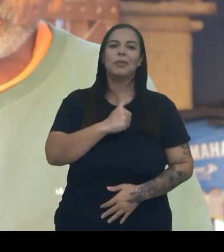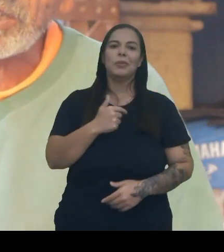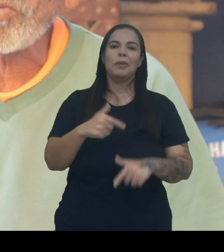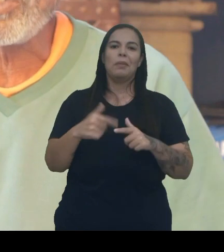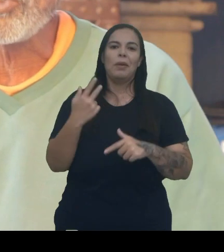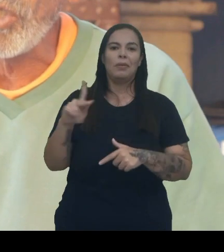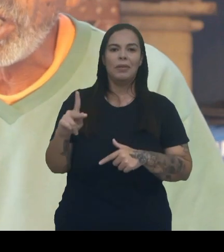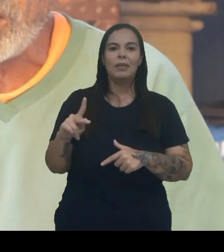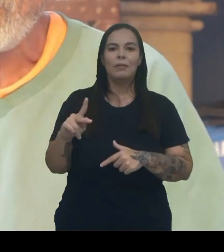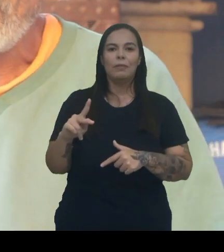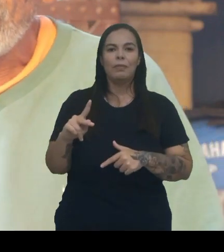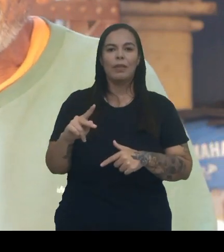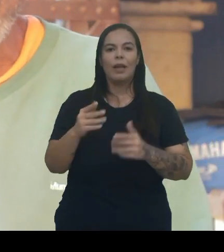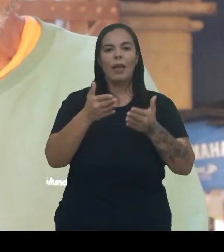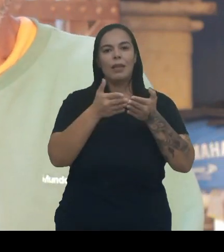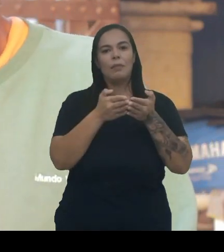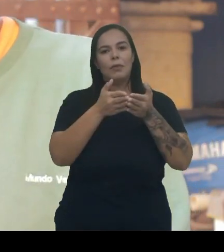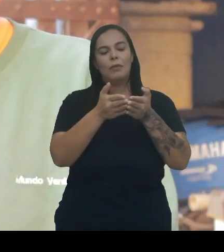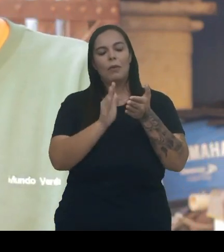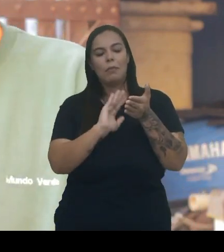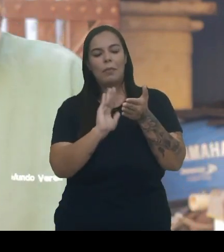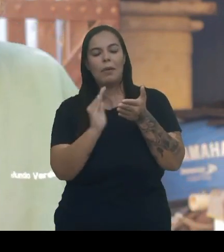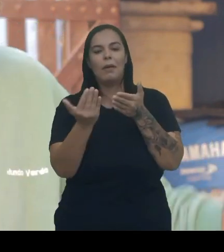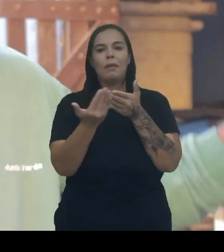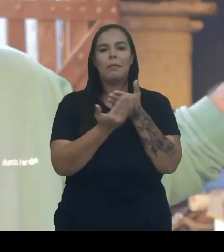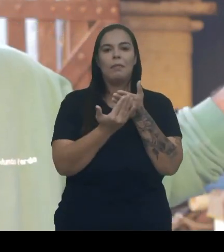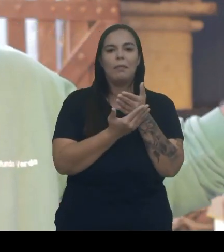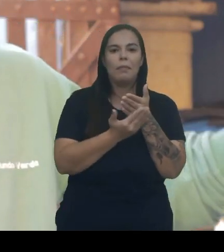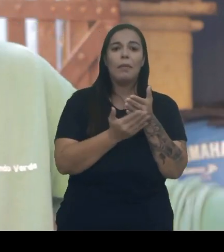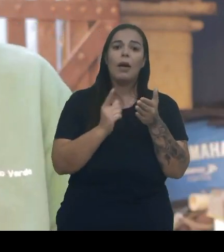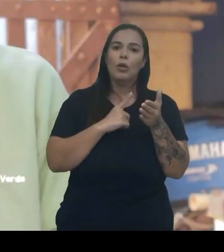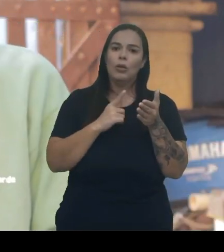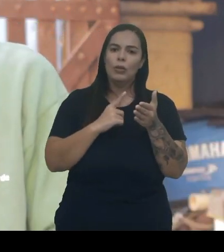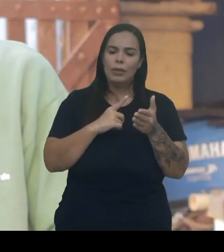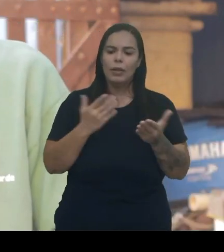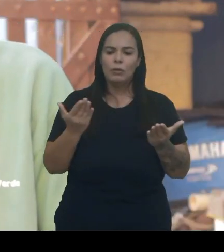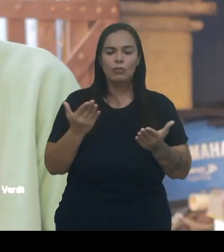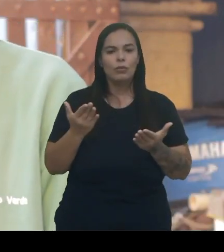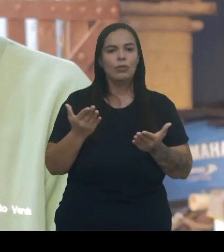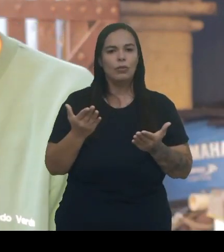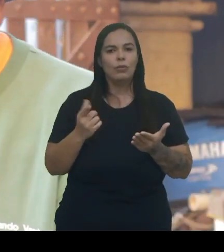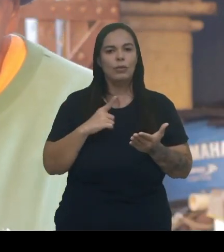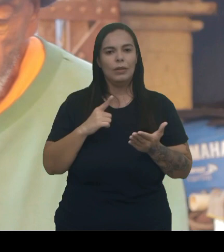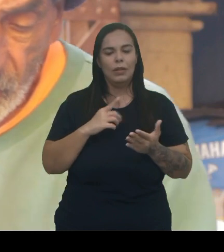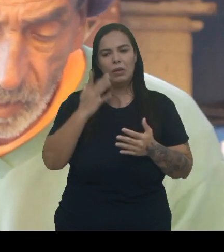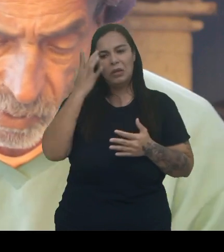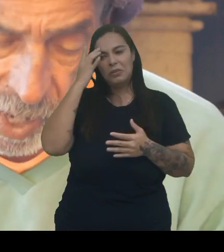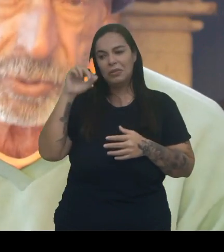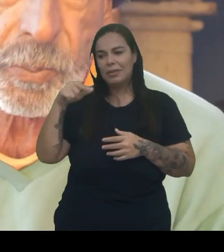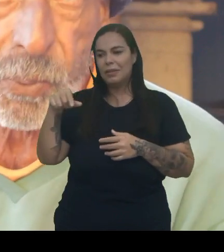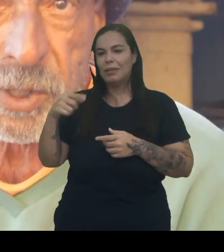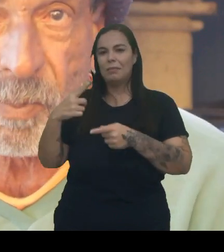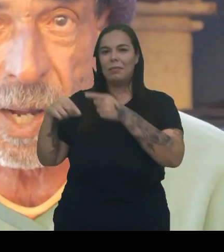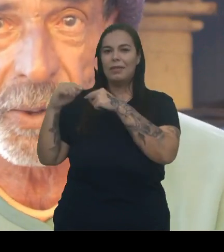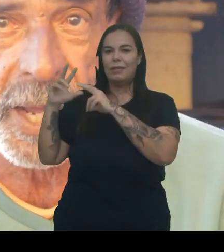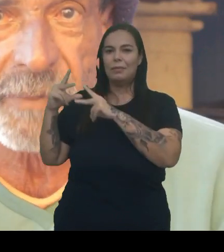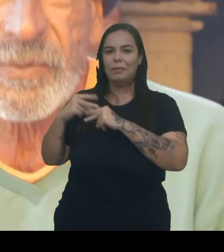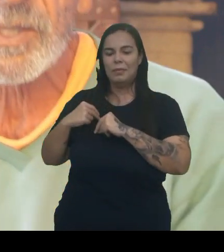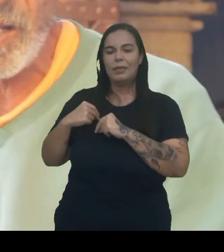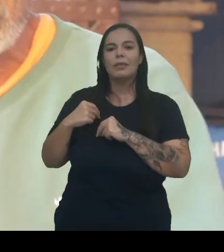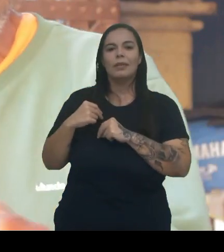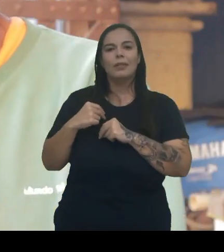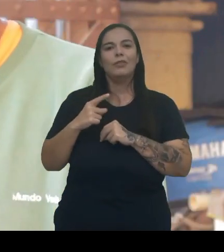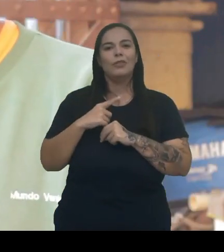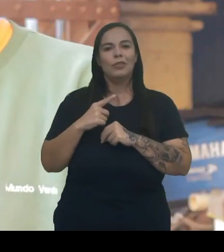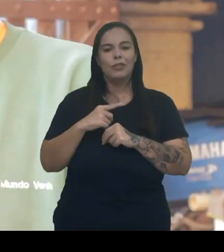ele veio rebaixando com a enxó, né? Tinha, eu tenho até uma ainda aí, deve ser herança dele, um arco de pôa de mão, né?